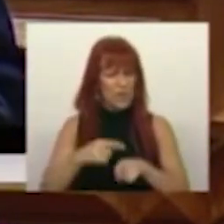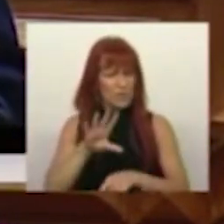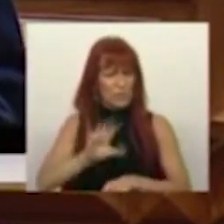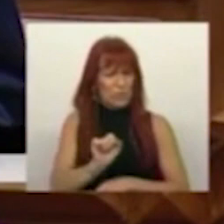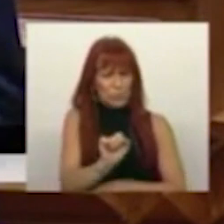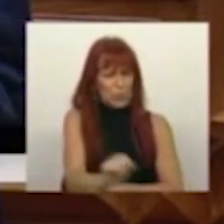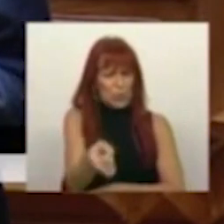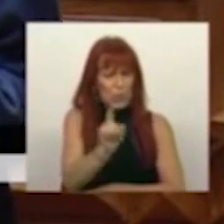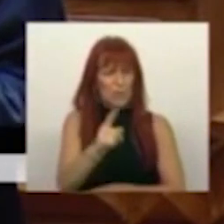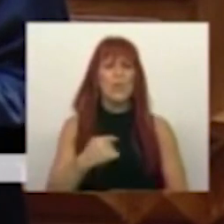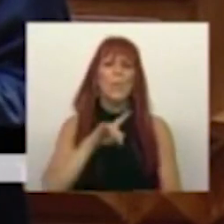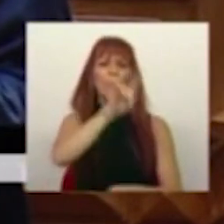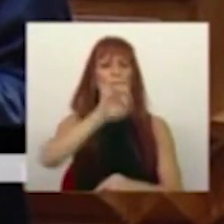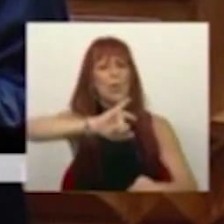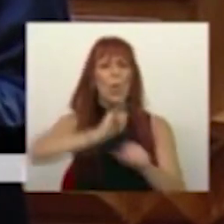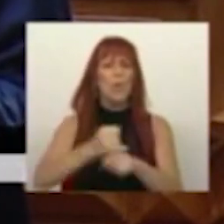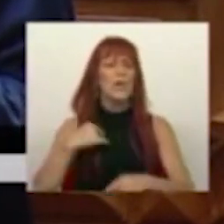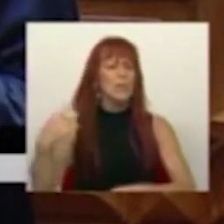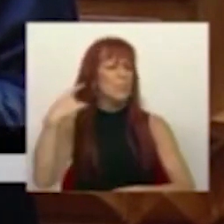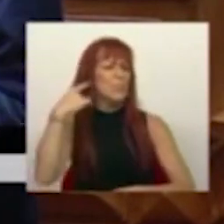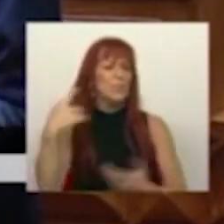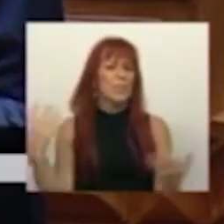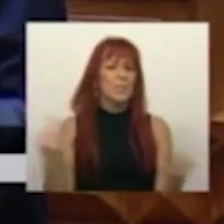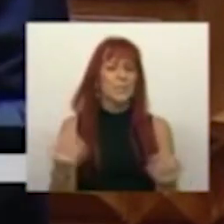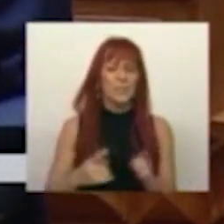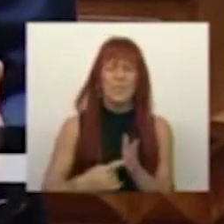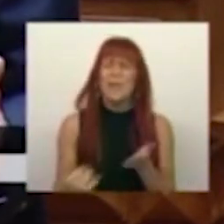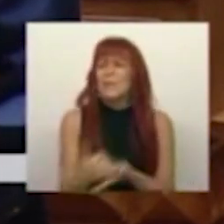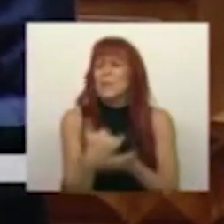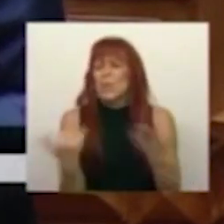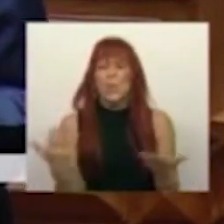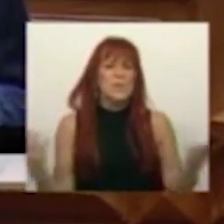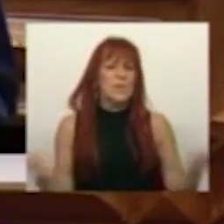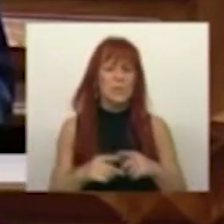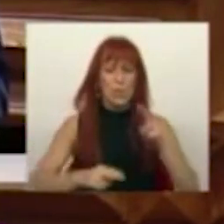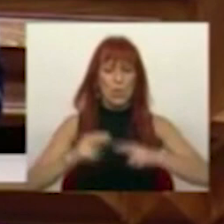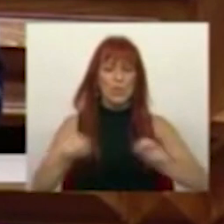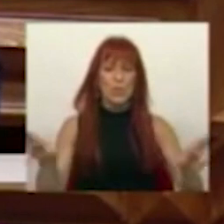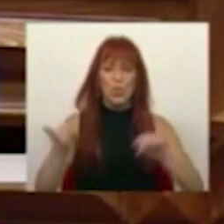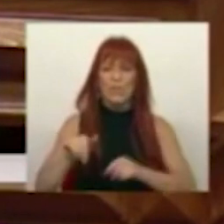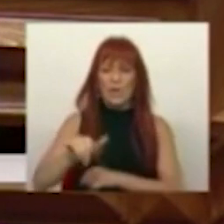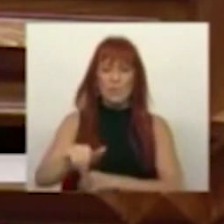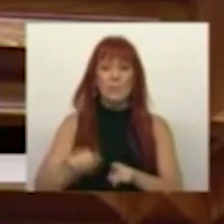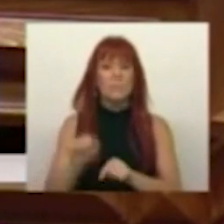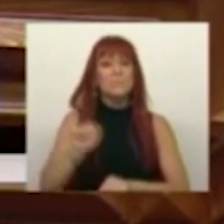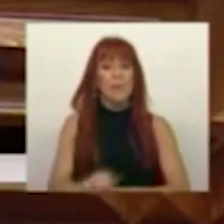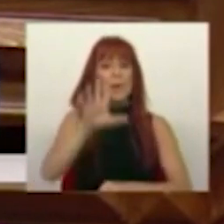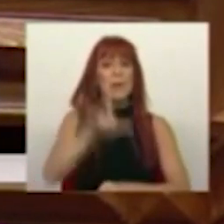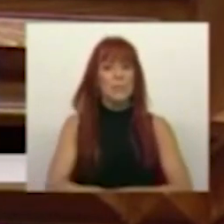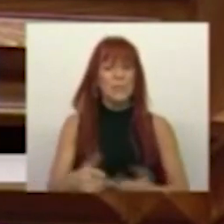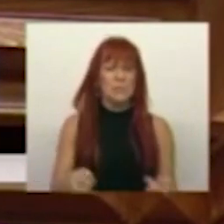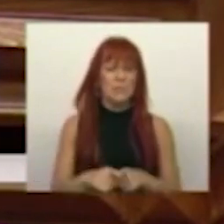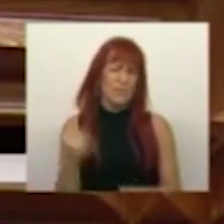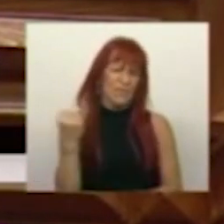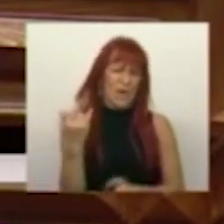nacional. Exatamente. Outra questão que temos ouvido muito é a falta de recursos para construir o novo aeroporto de Lisboa.